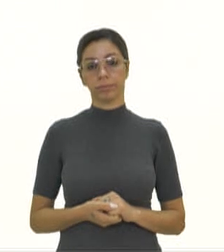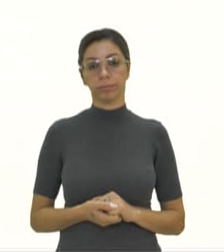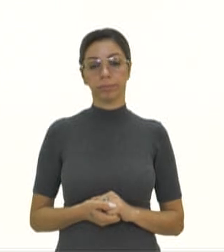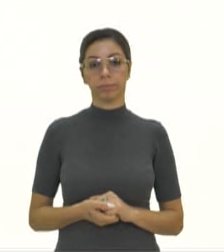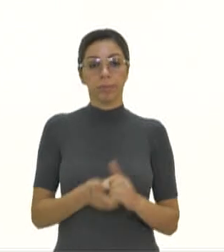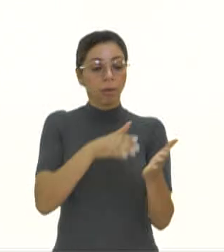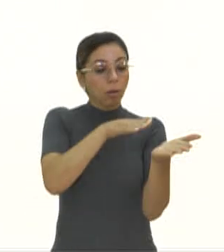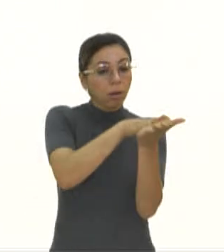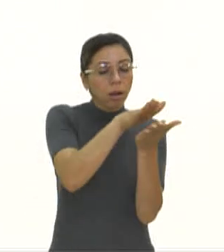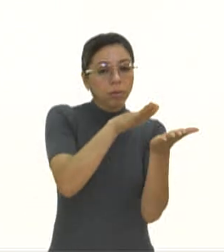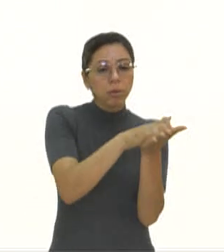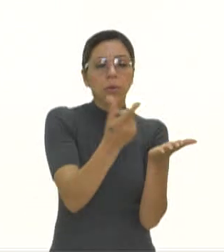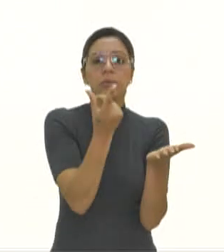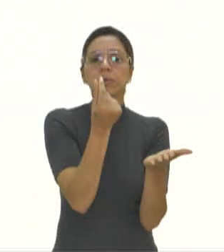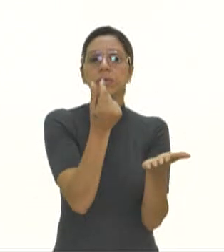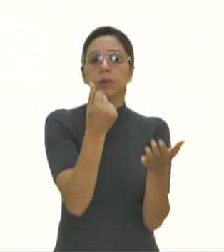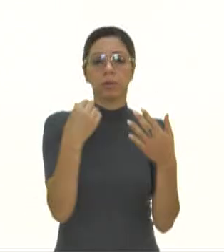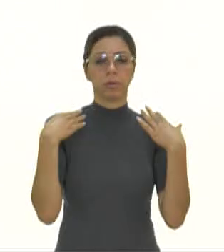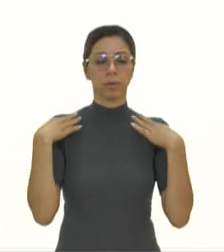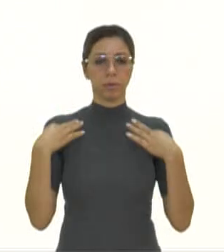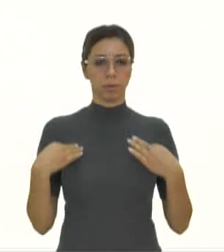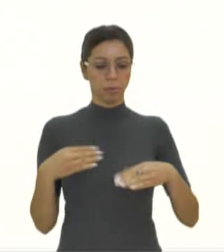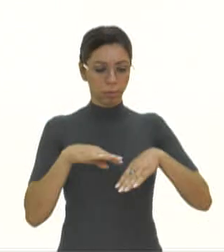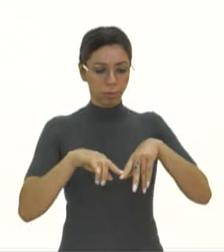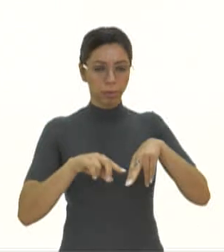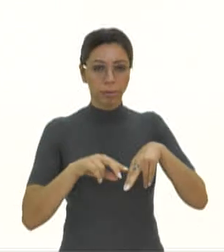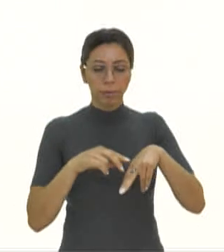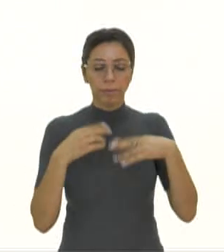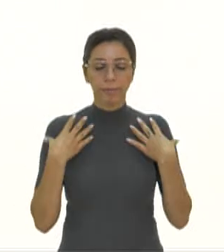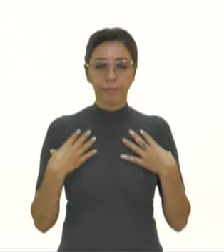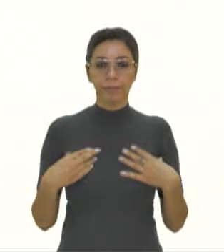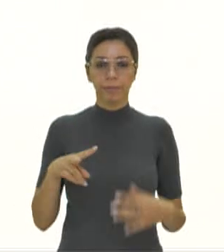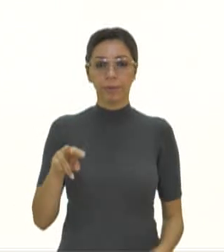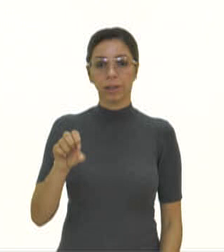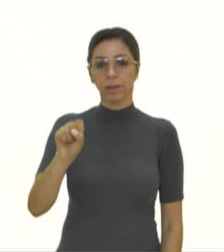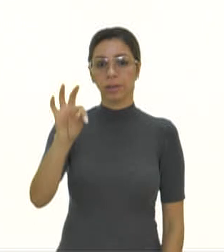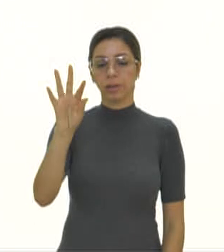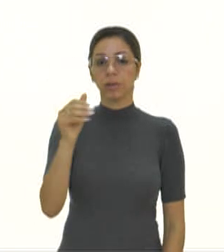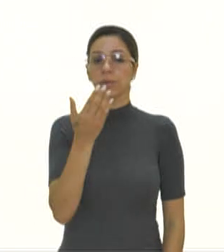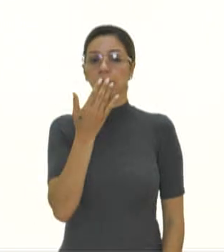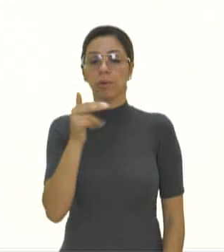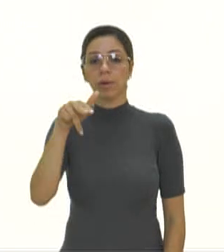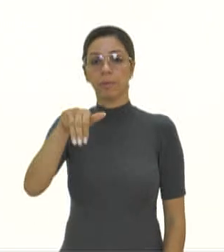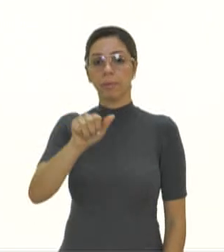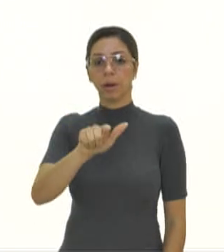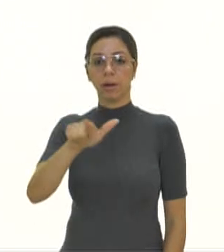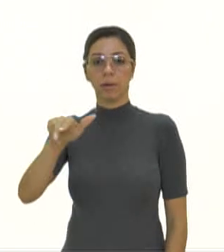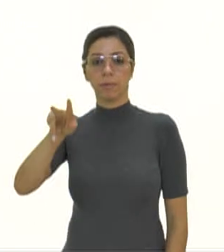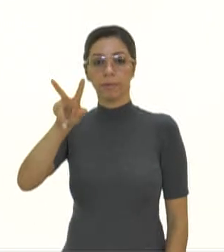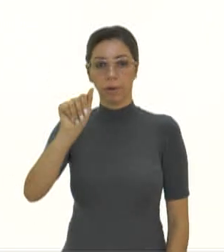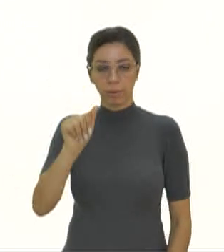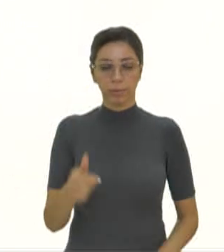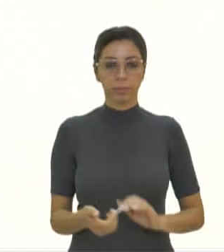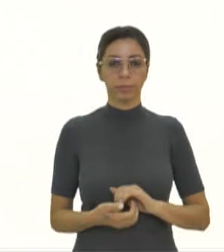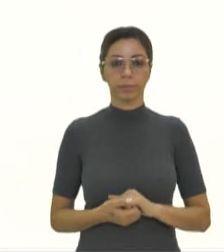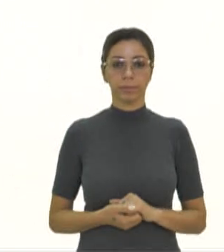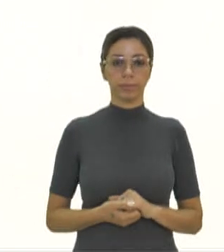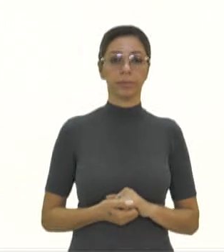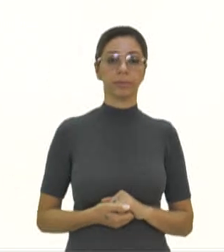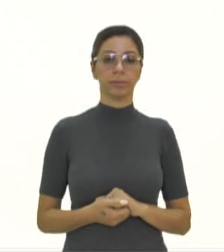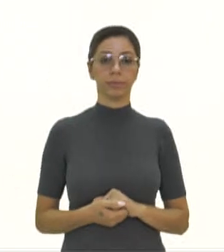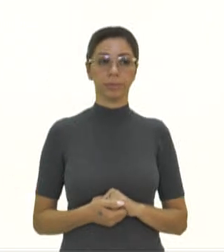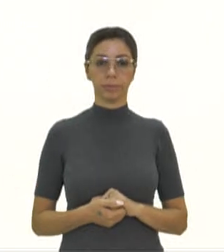Gastou muito dinheiro em um vestido malva. E Don hurt his foot when he fell off his